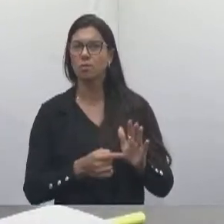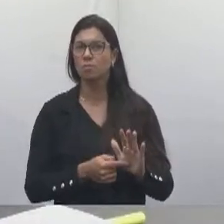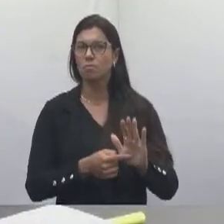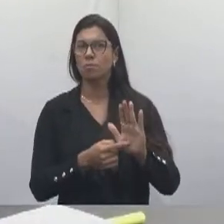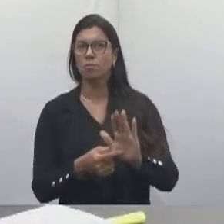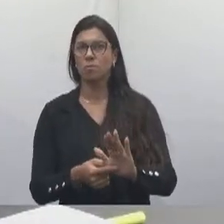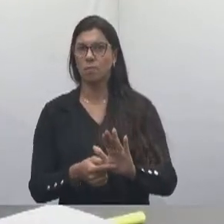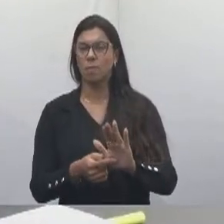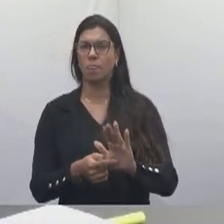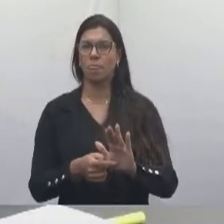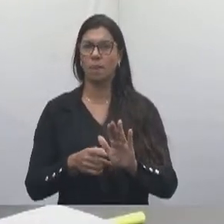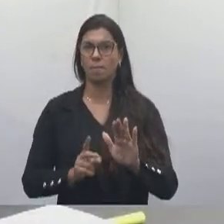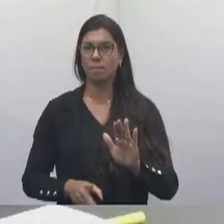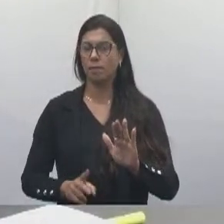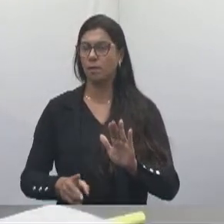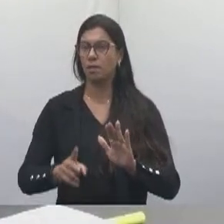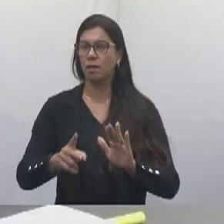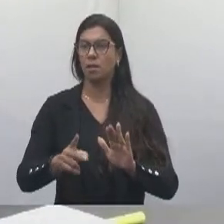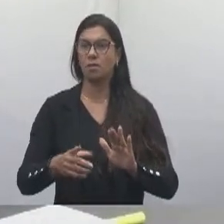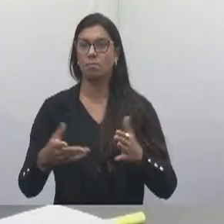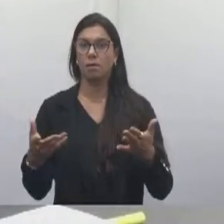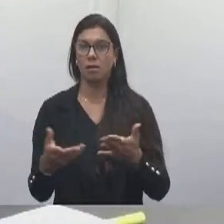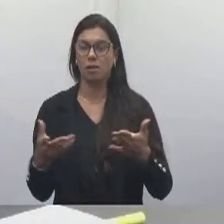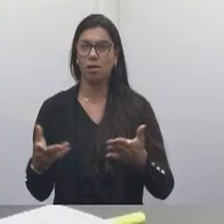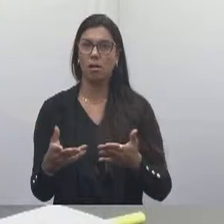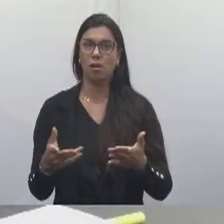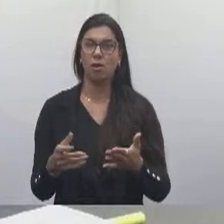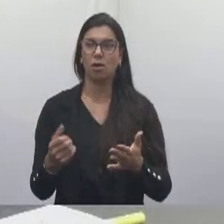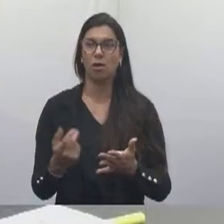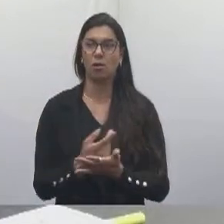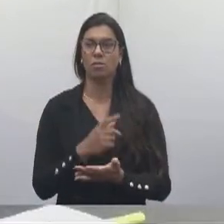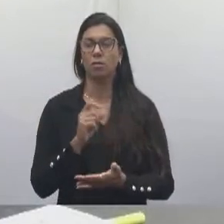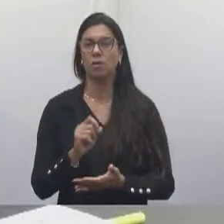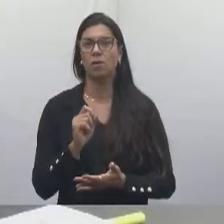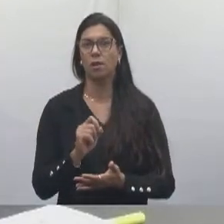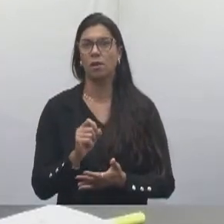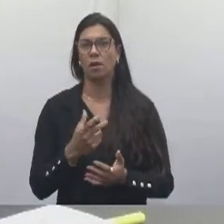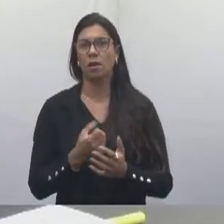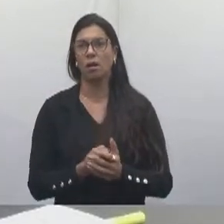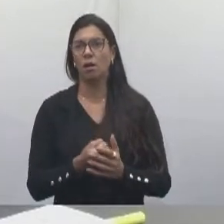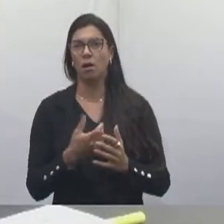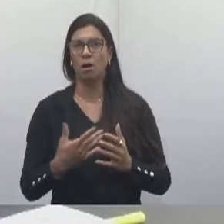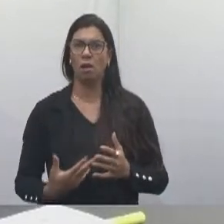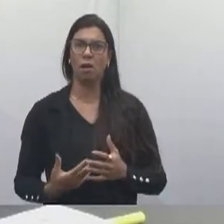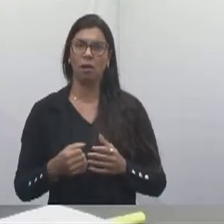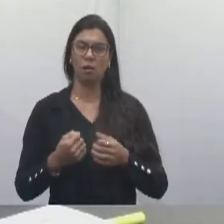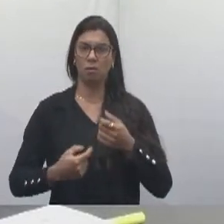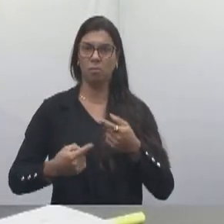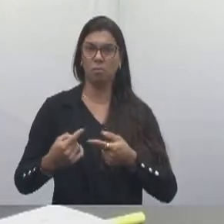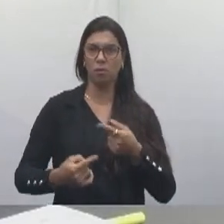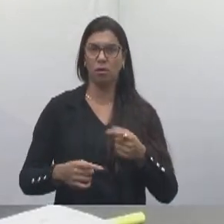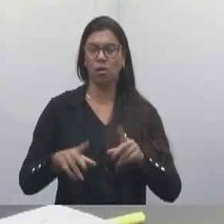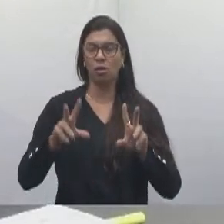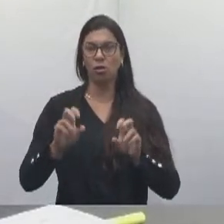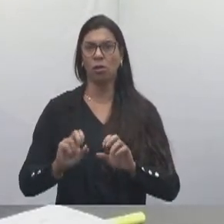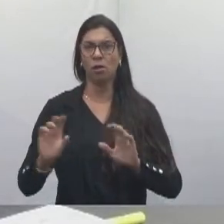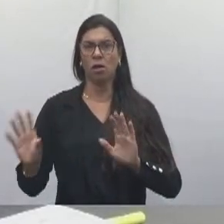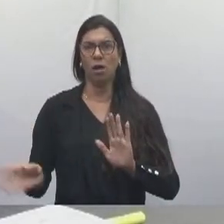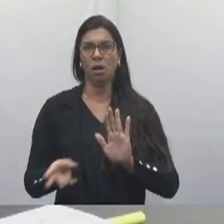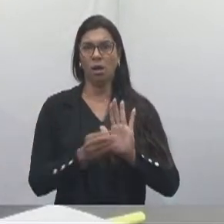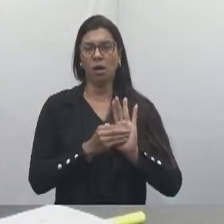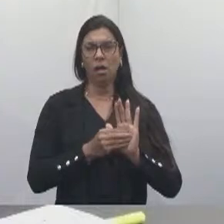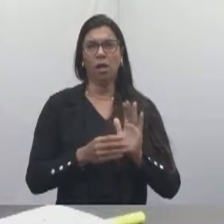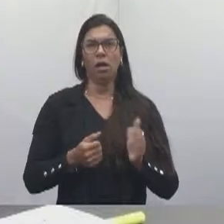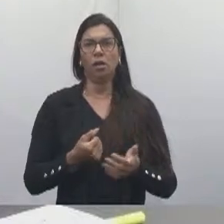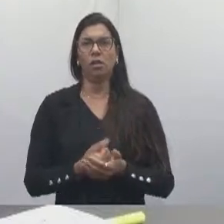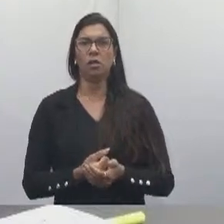vez mais esse retorno está tendo um aspecto político, que é das emendas dos deputados, quando na verdade isso